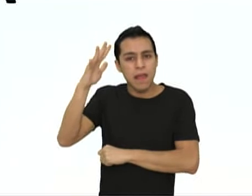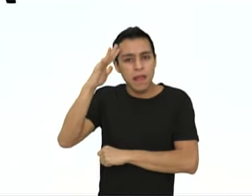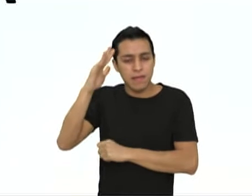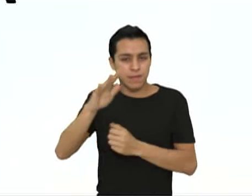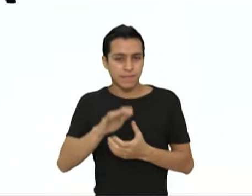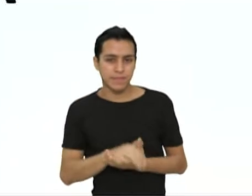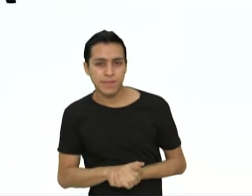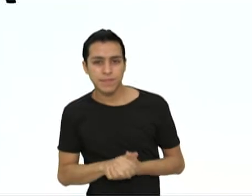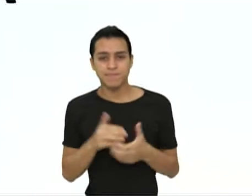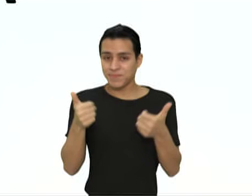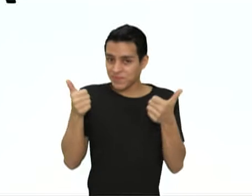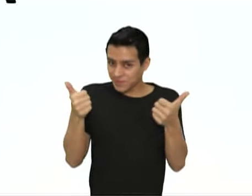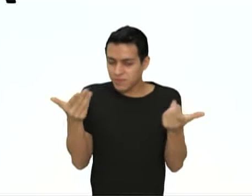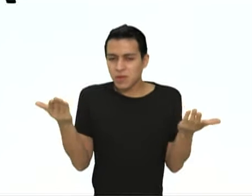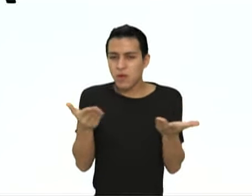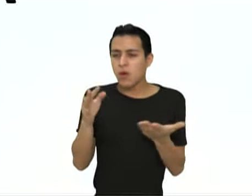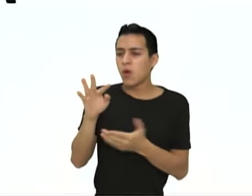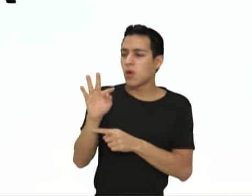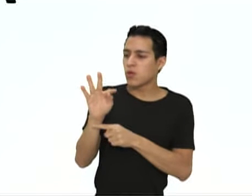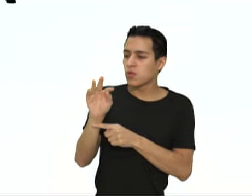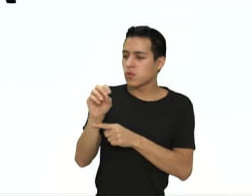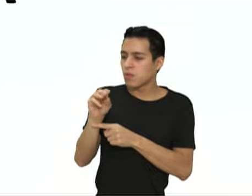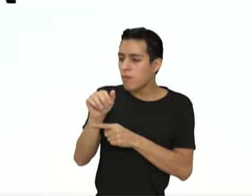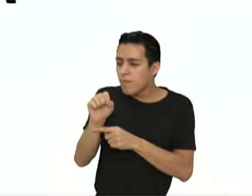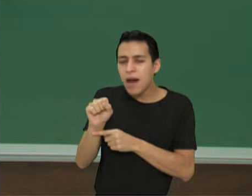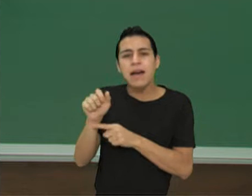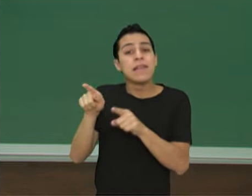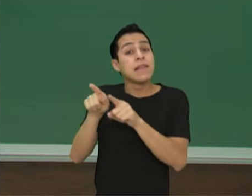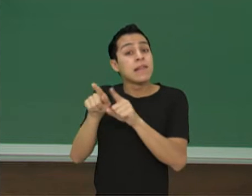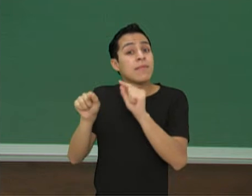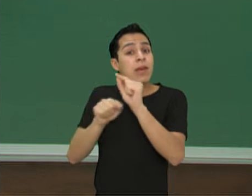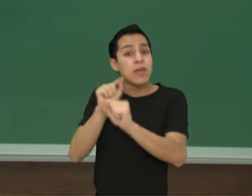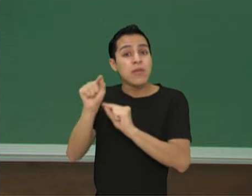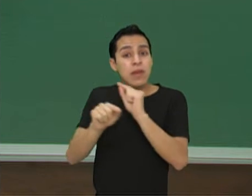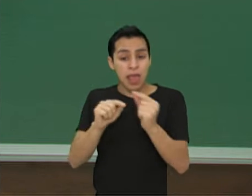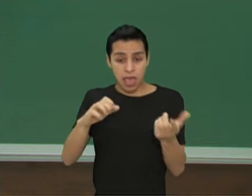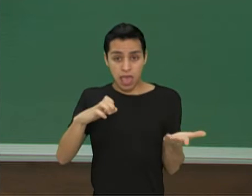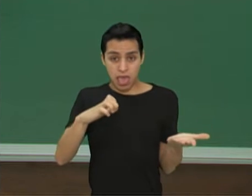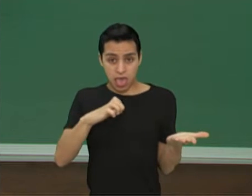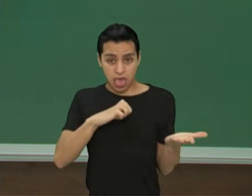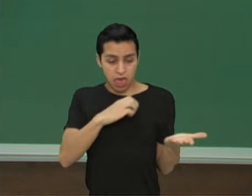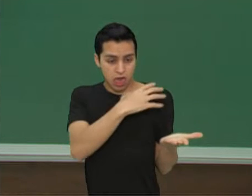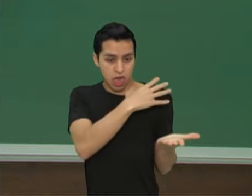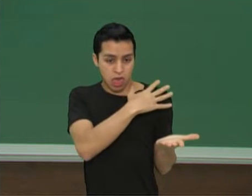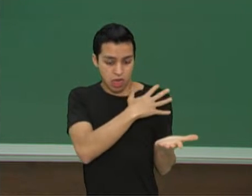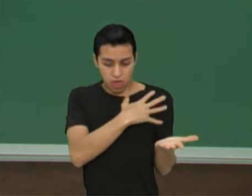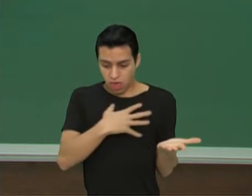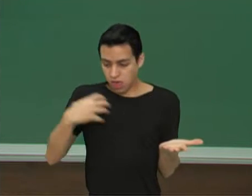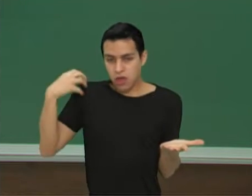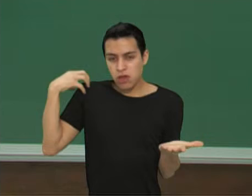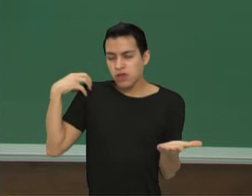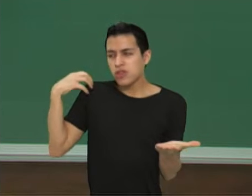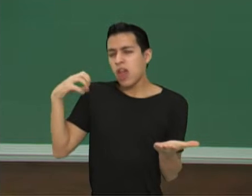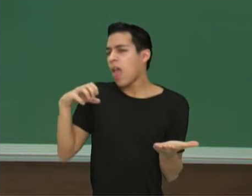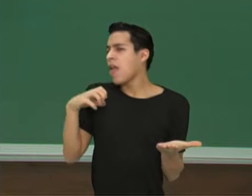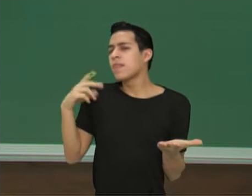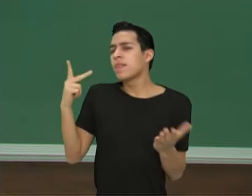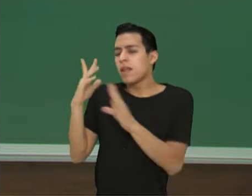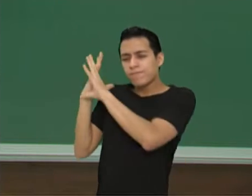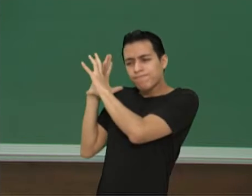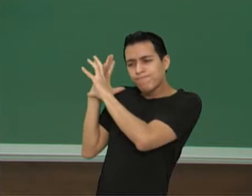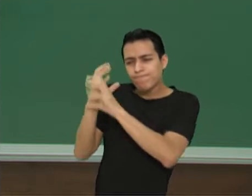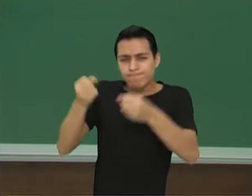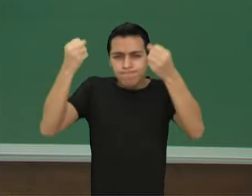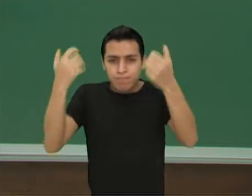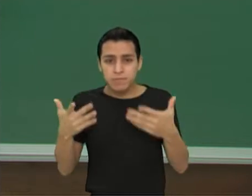pensador, perfeito? Então hoje Tomás de Aquino e o resgate da ética aristotélica, né? A gente comentou lá atrás que o